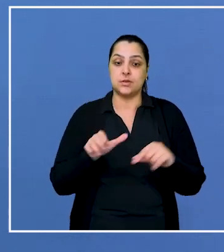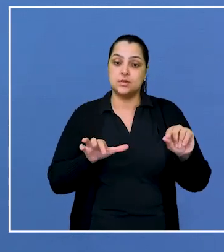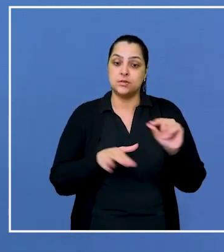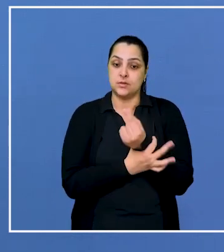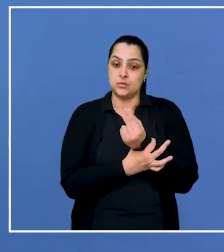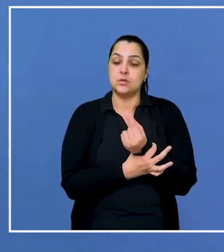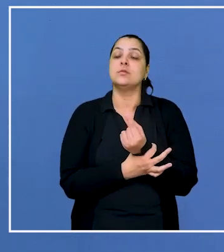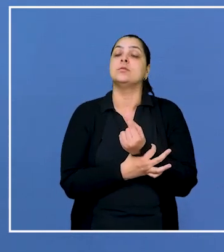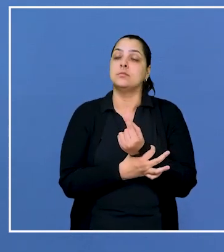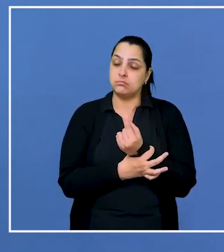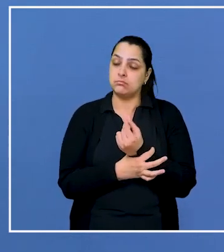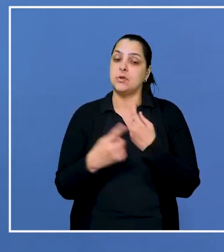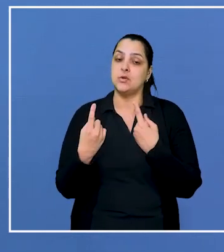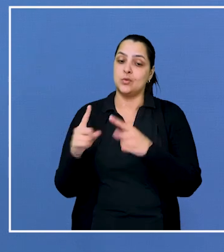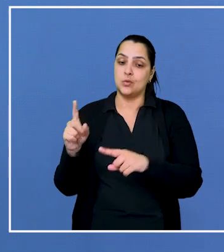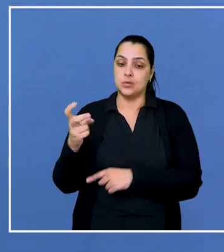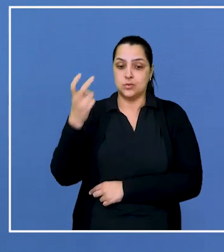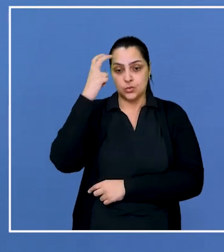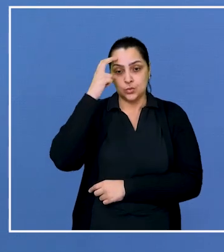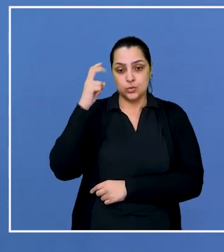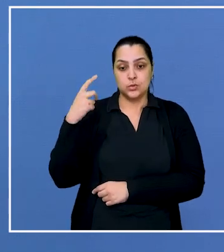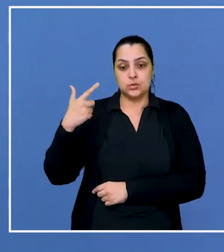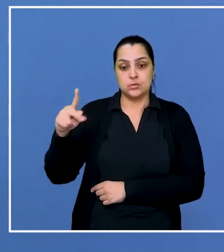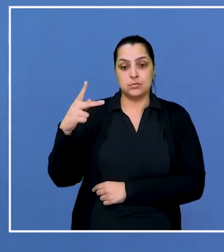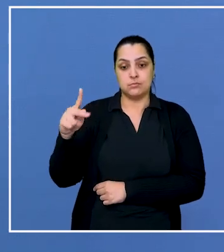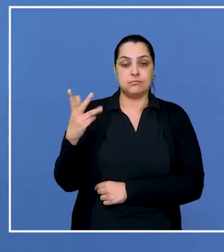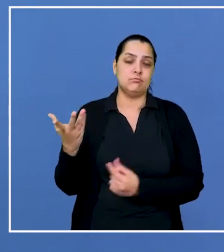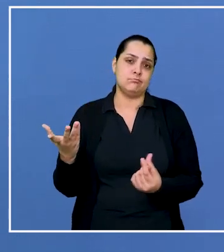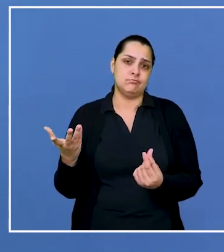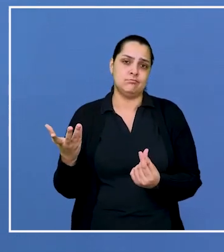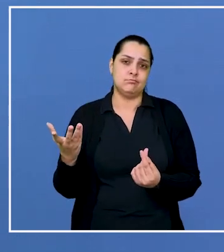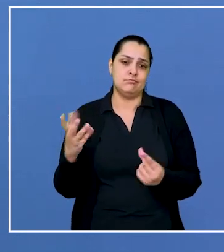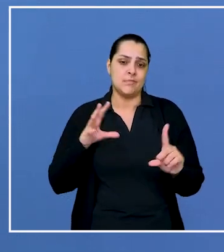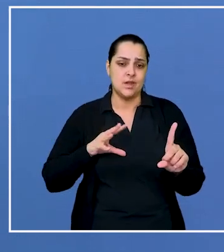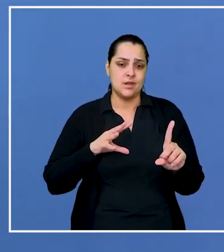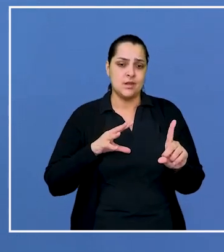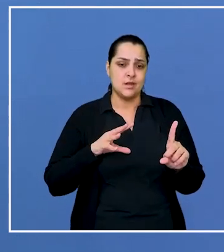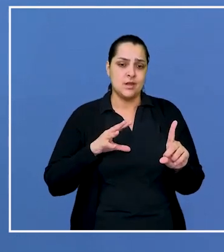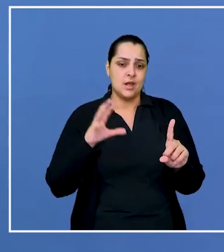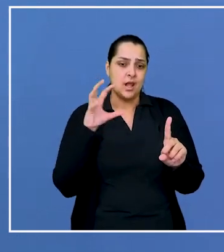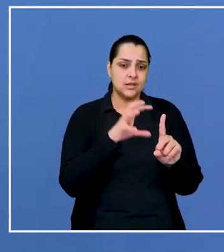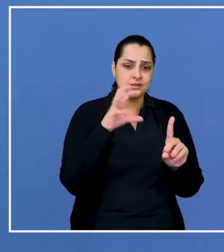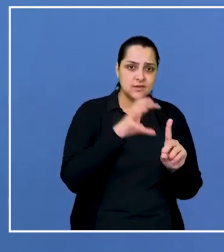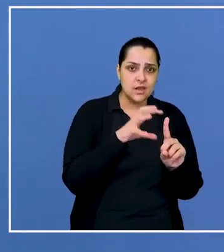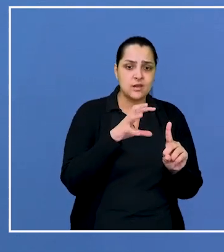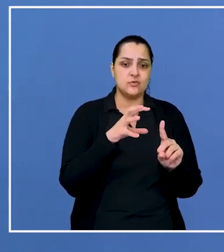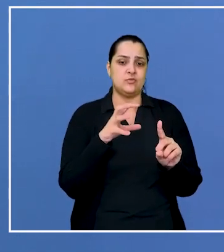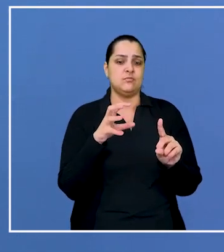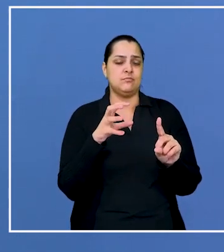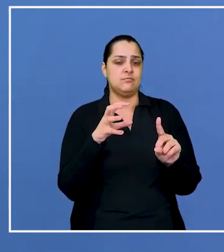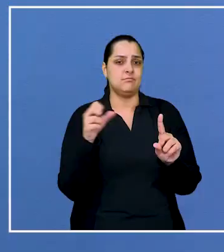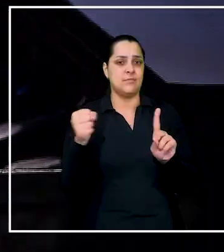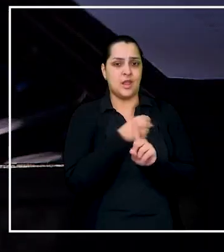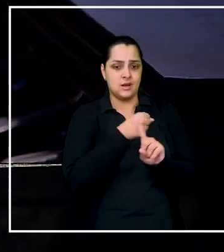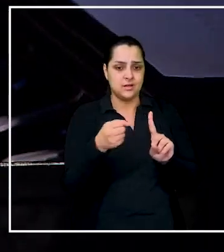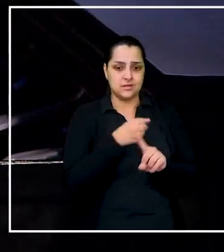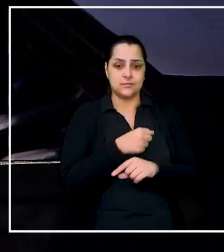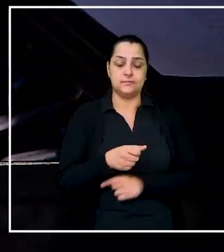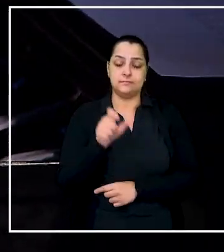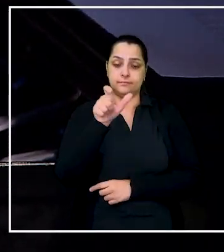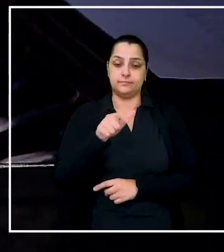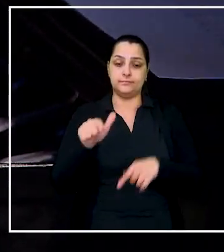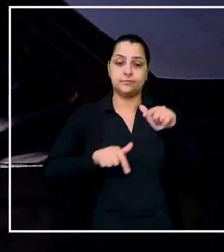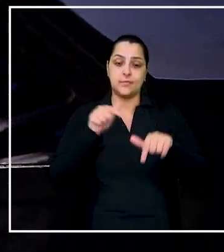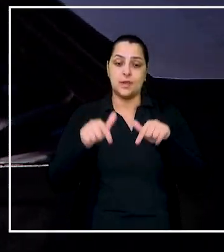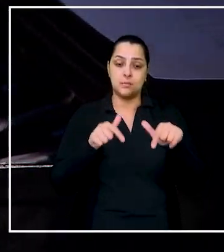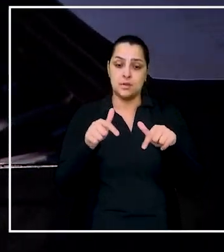praticadas por um segurança refletiram uma cultura organizacional fundada em assédio moral e agressões físicas. A